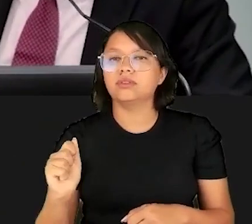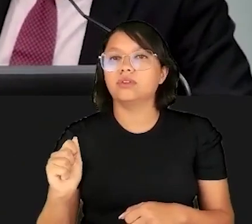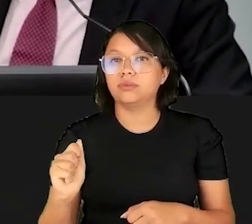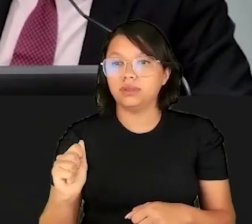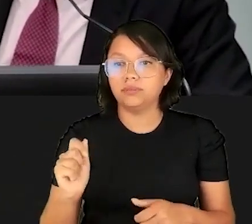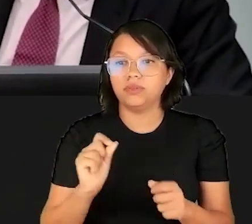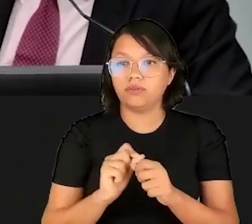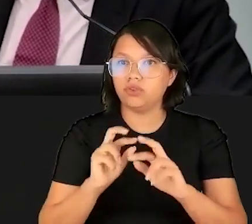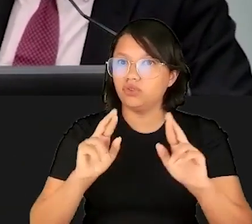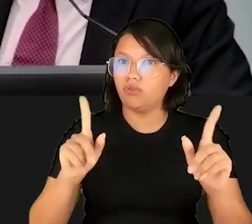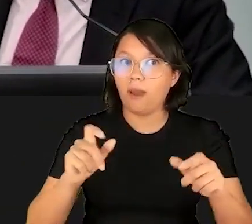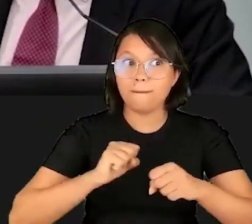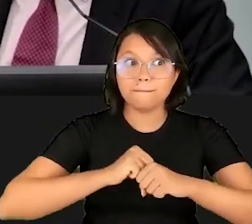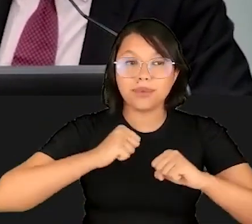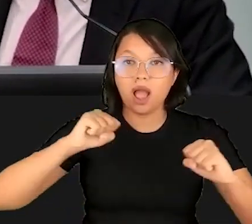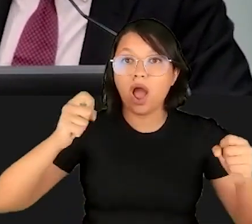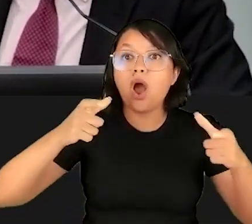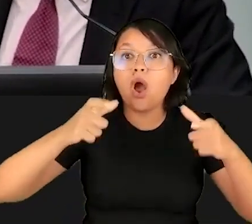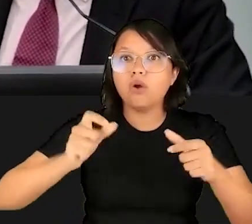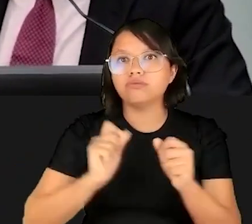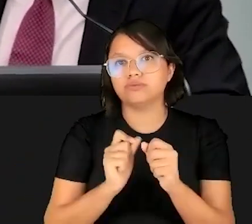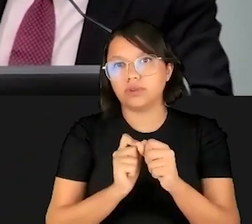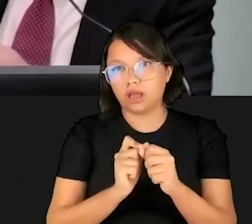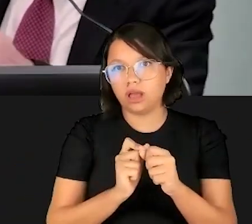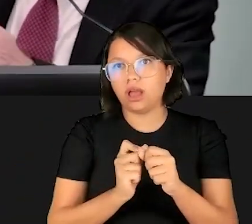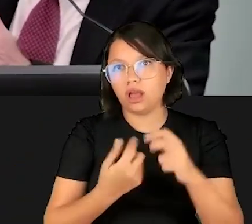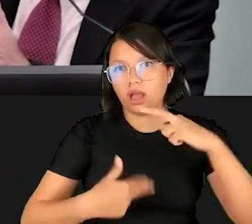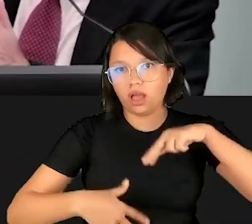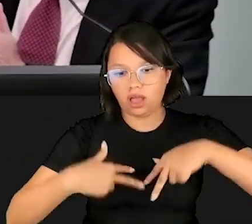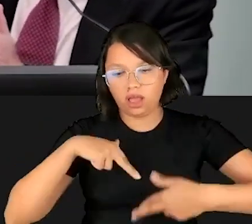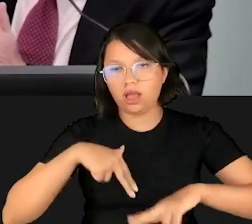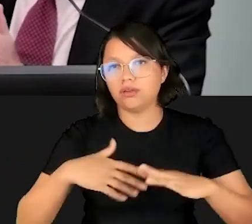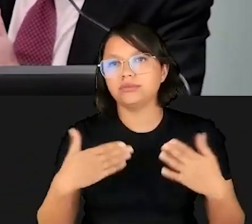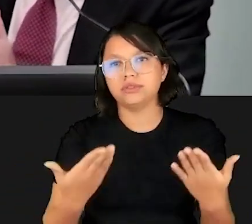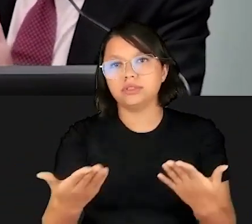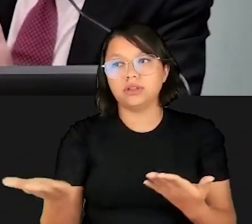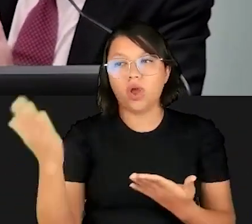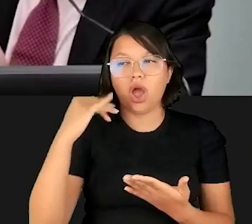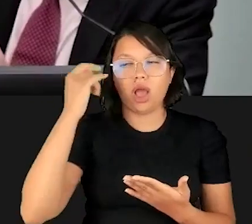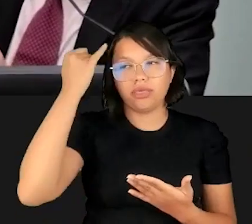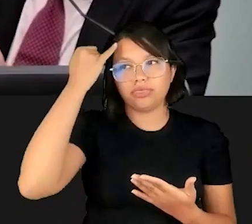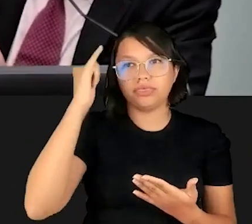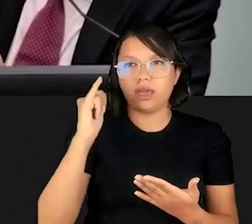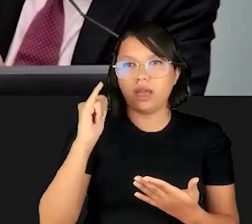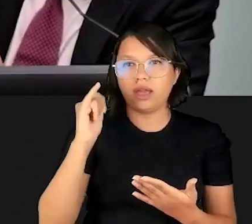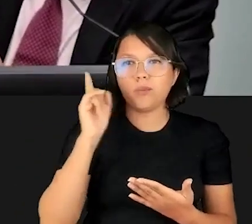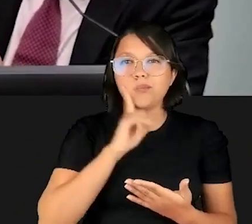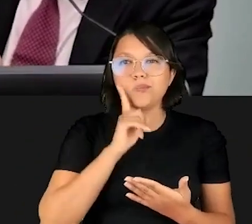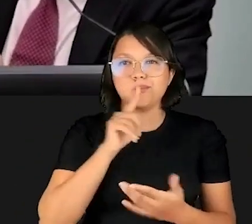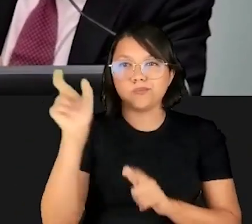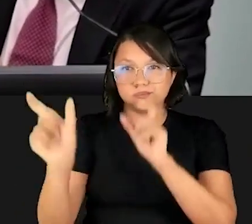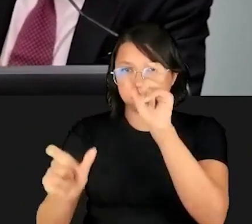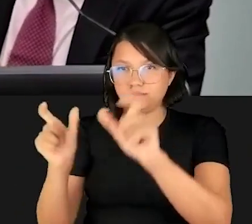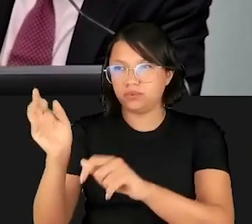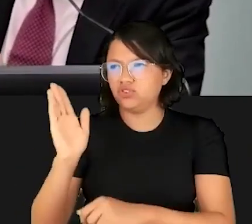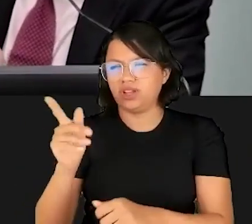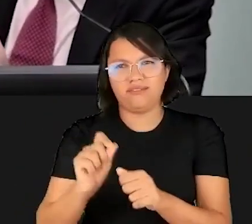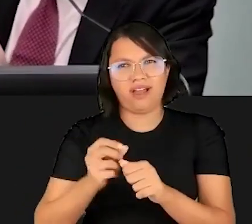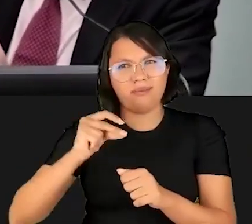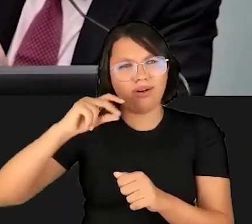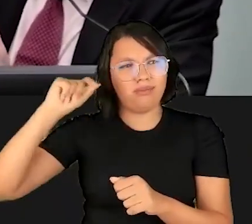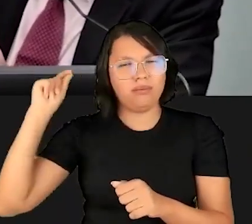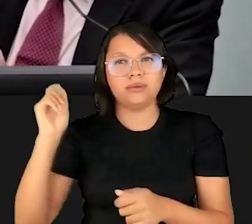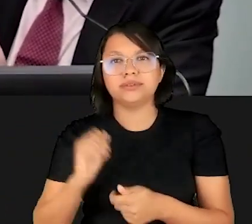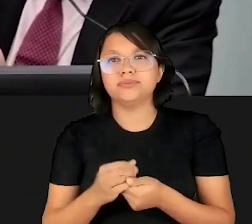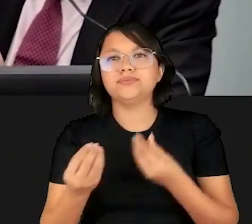Esofagectomia faz uma diferença enorme onde você faz esse procedimento. Então, veio a ideia, e os americanos já fazem isso há muito tempo, de você ter como